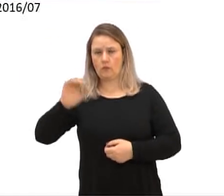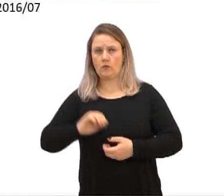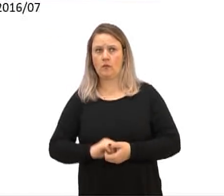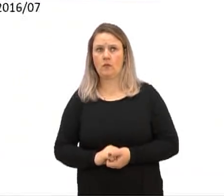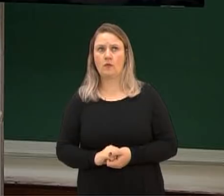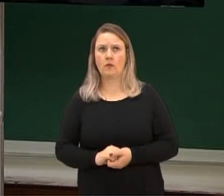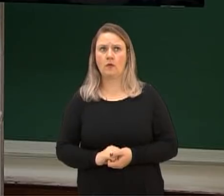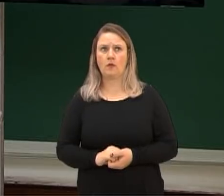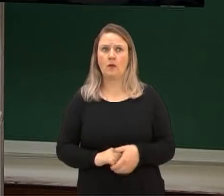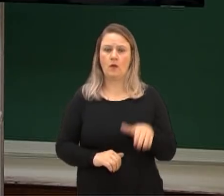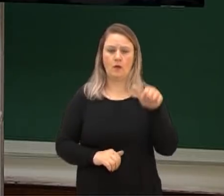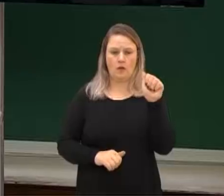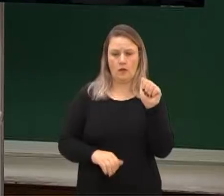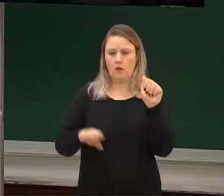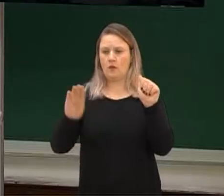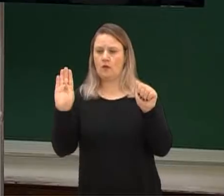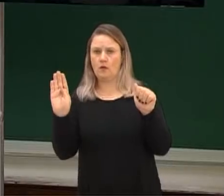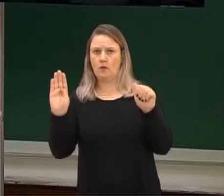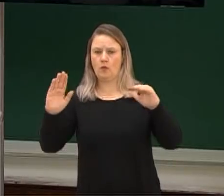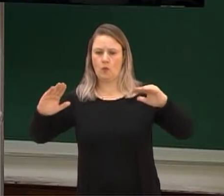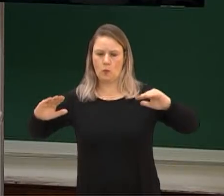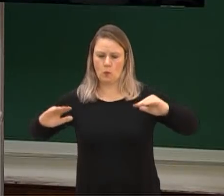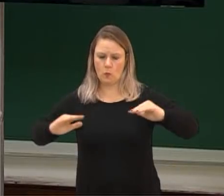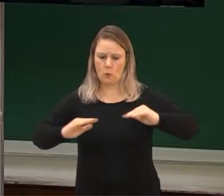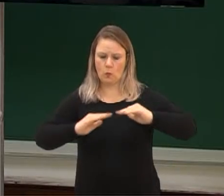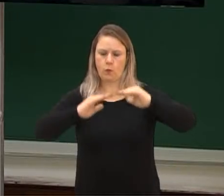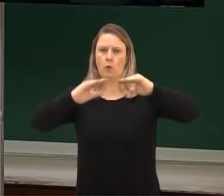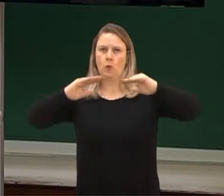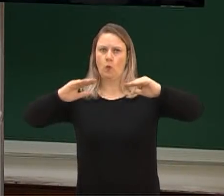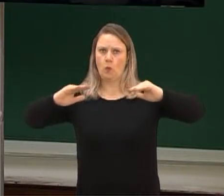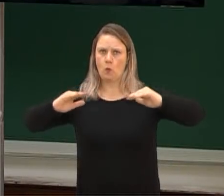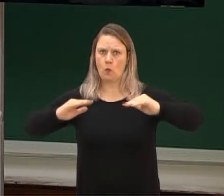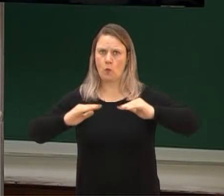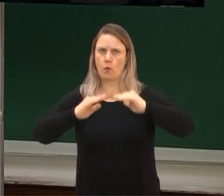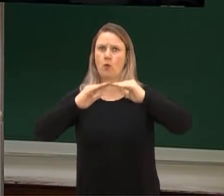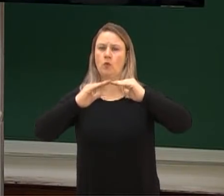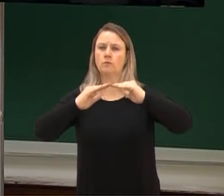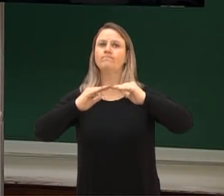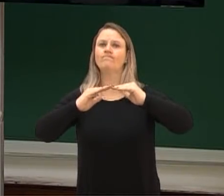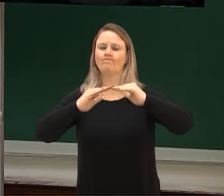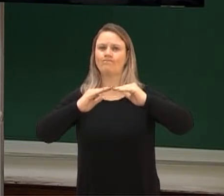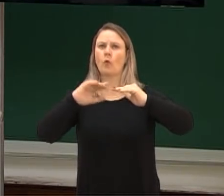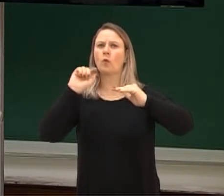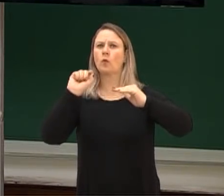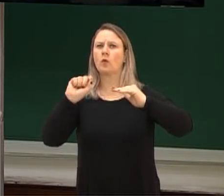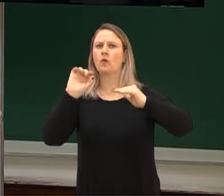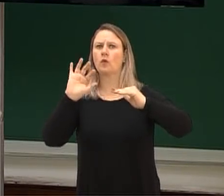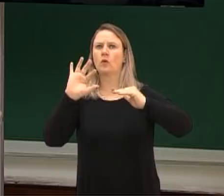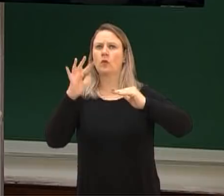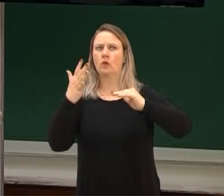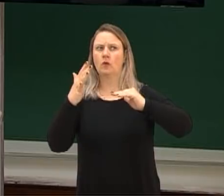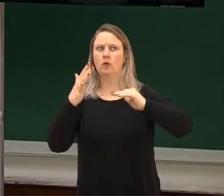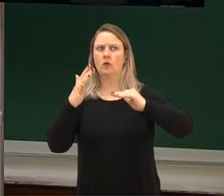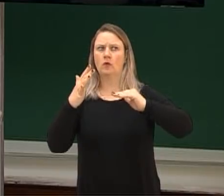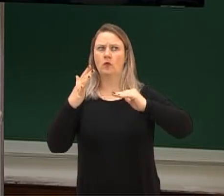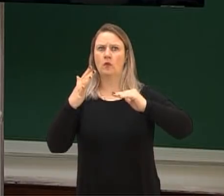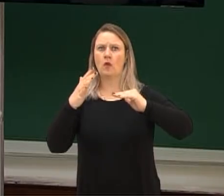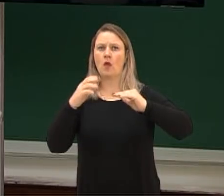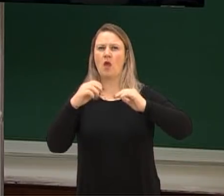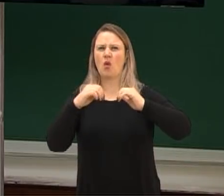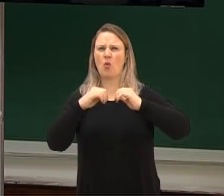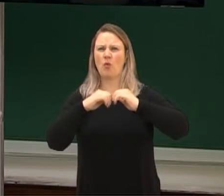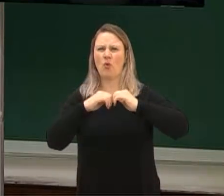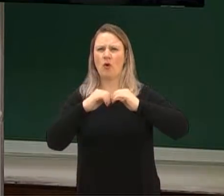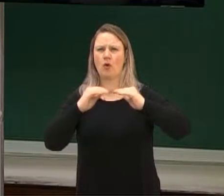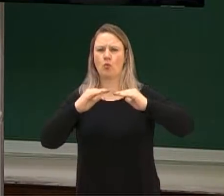a placa A e a placa B, elas estão se chocando, né, elas estão se encontrando frontalmente, e o que elas fazem? Elas fazem uma espécie de um dobramento,